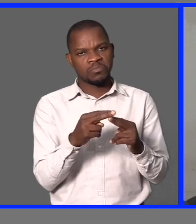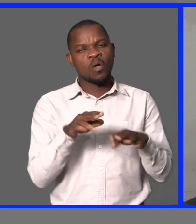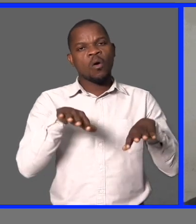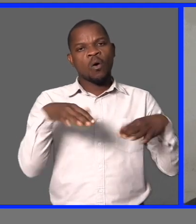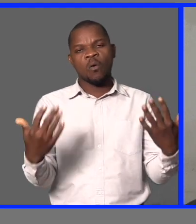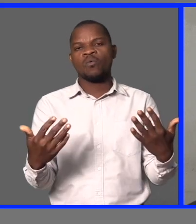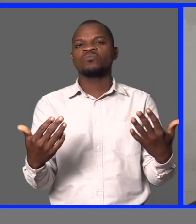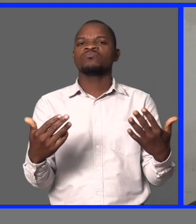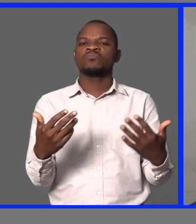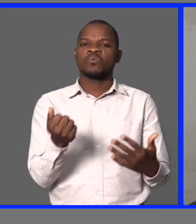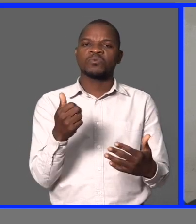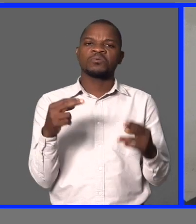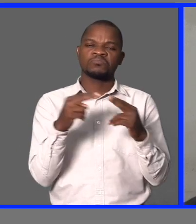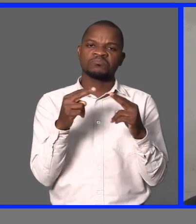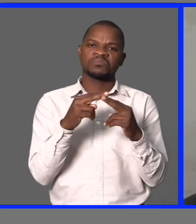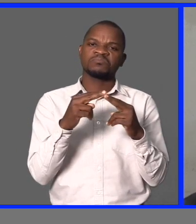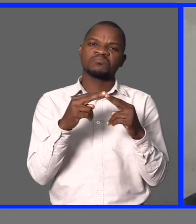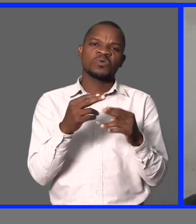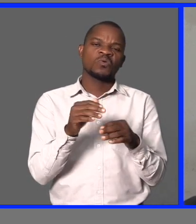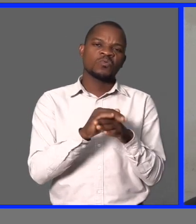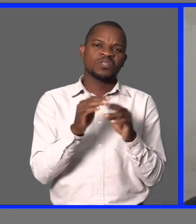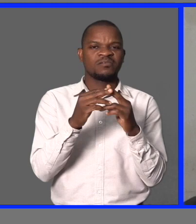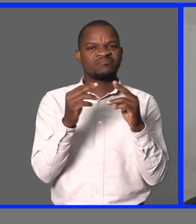84-75-20-45-5. E-mail Cornélio Alexandre Chana